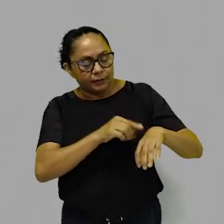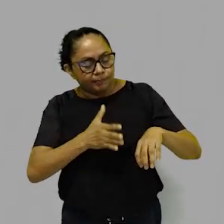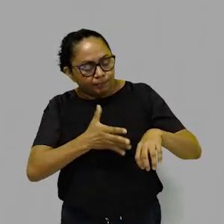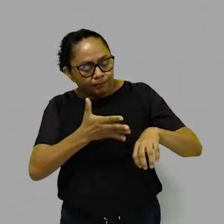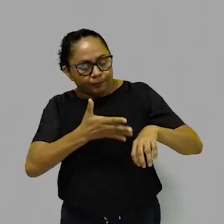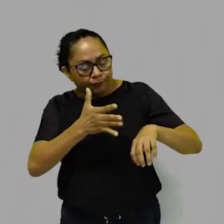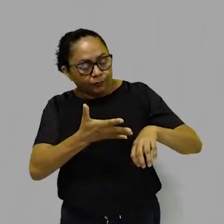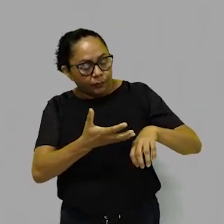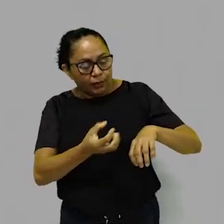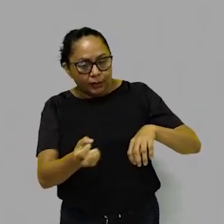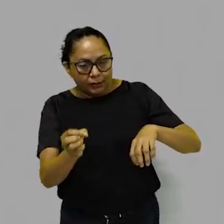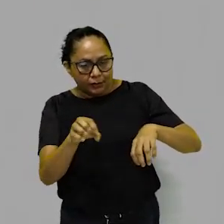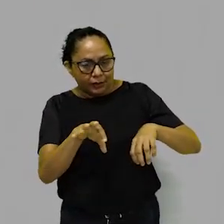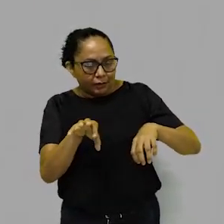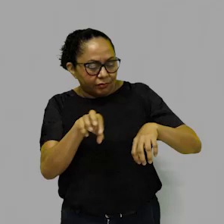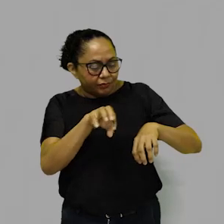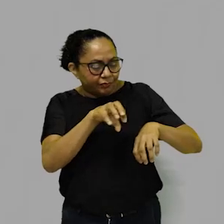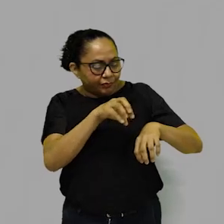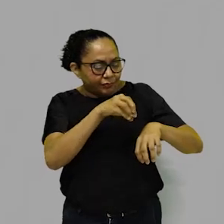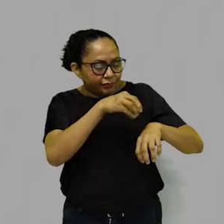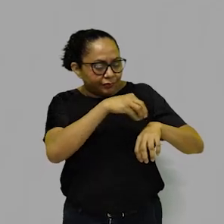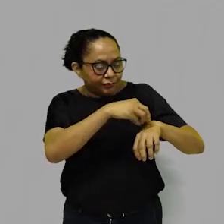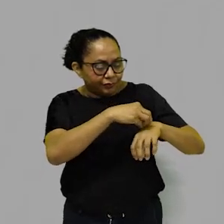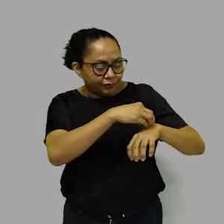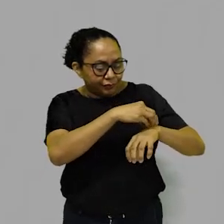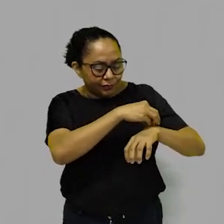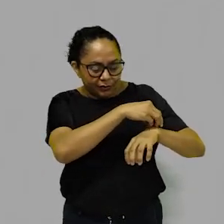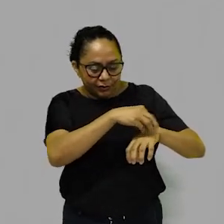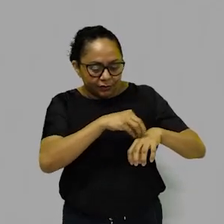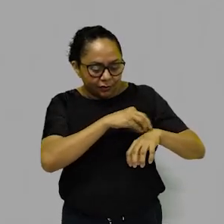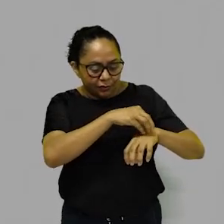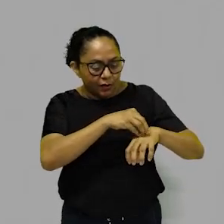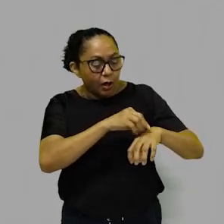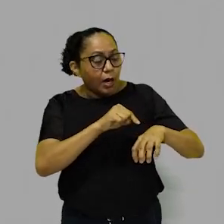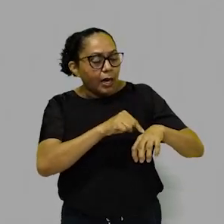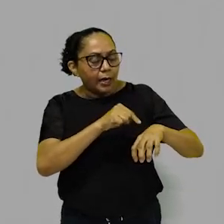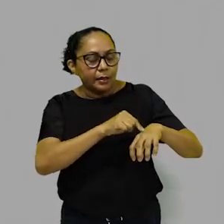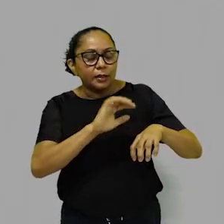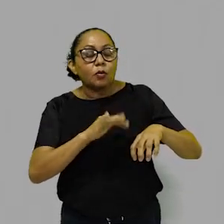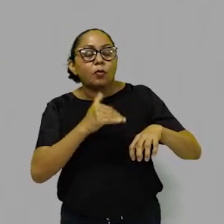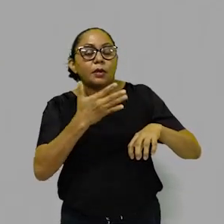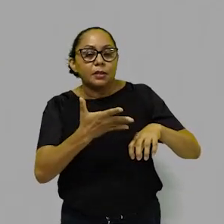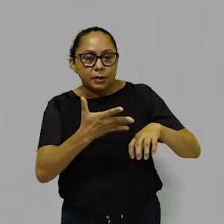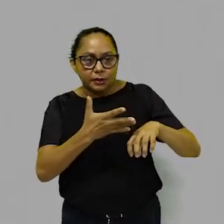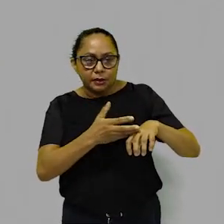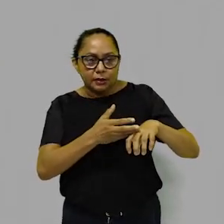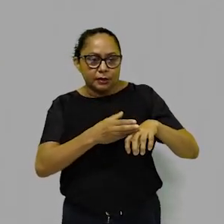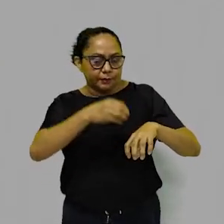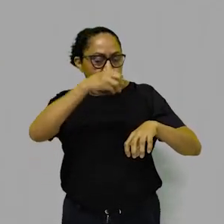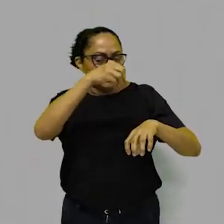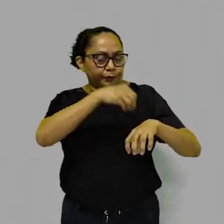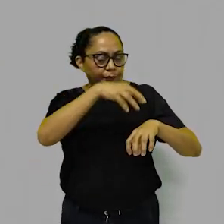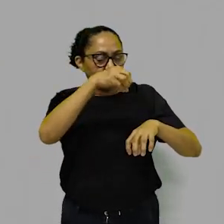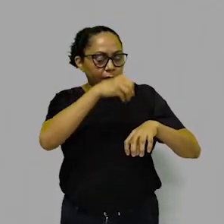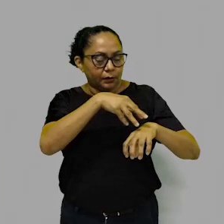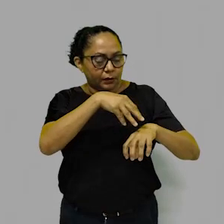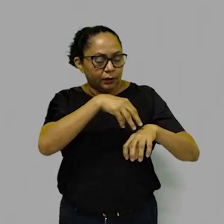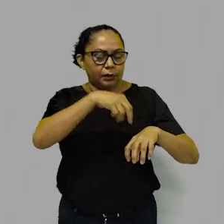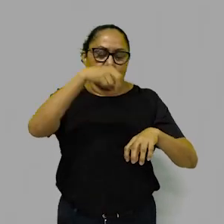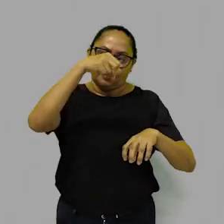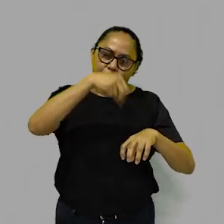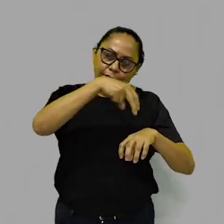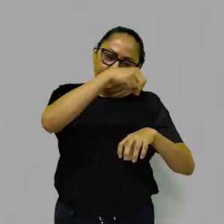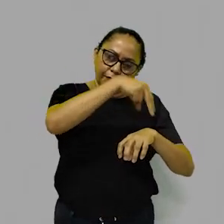que invasores adentrassem esse ferimento. Quais seriam esses invasores? Bactérias,